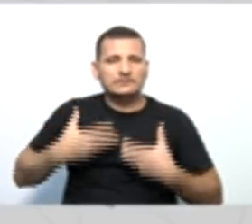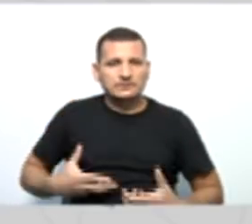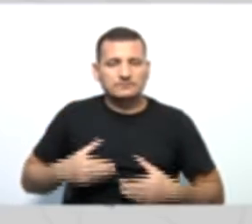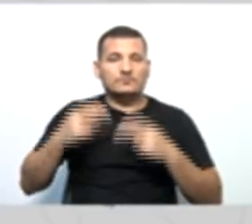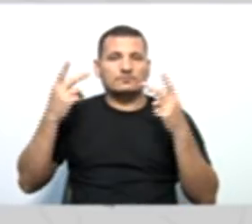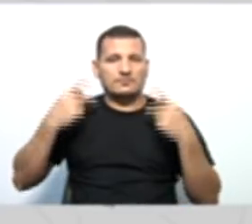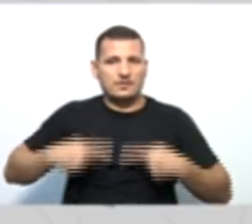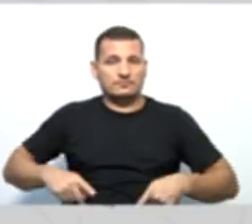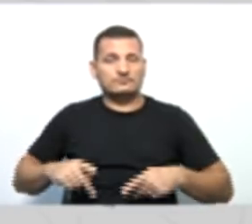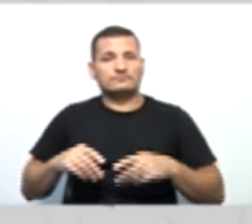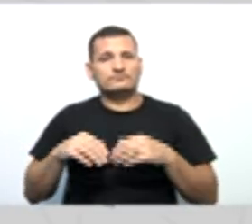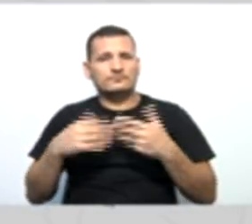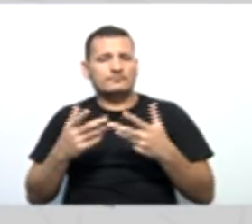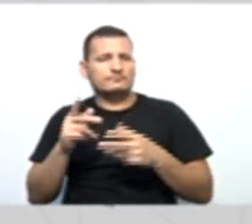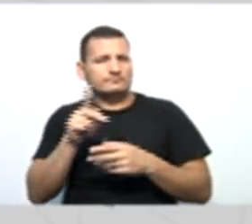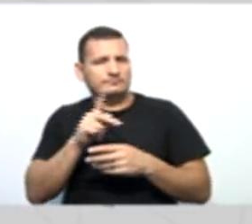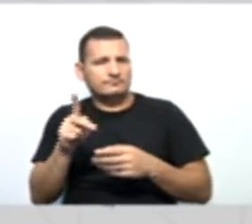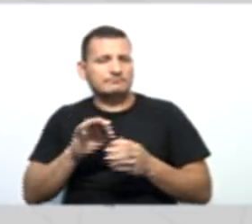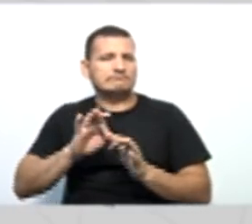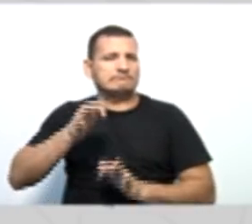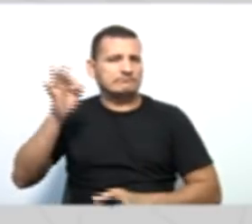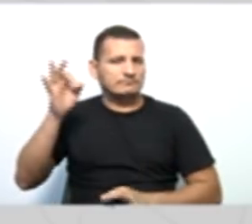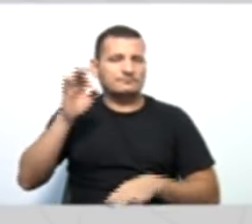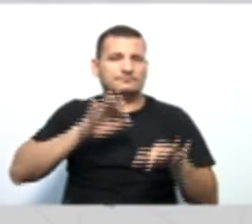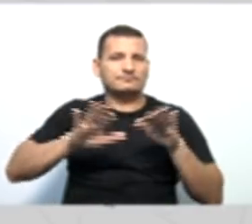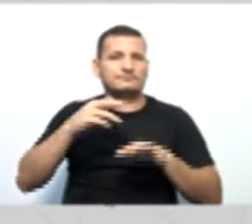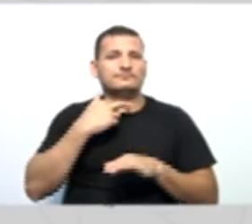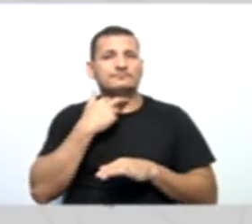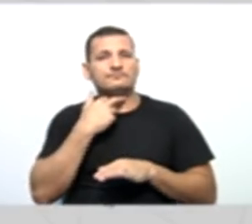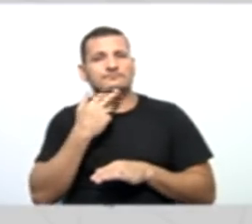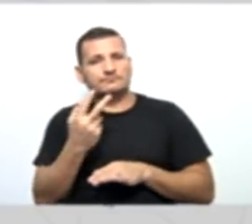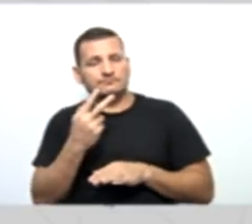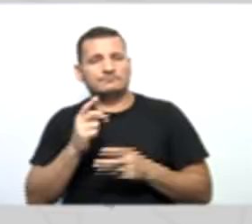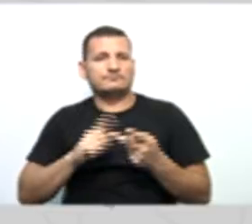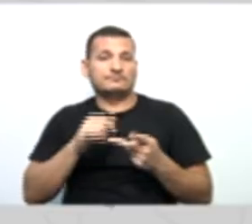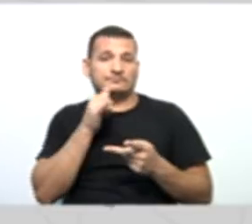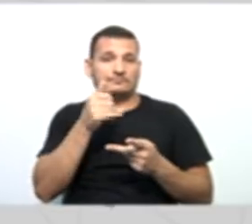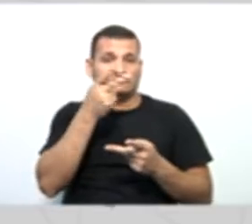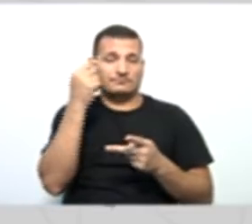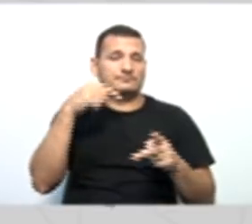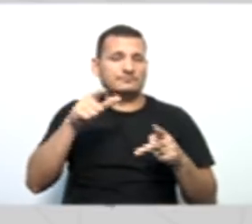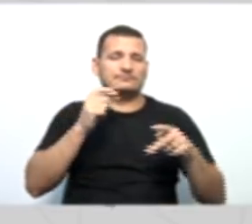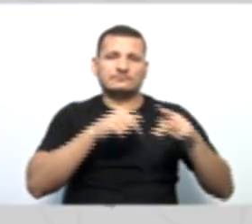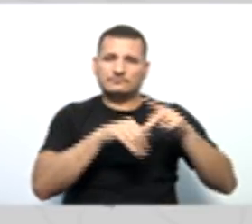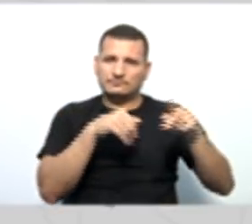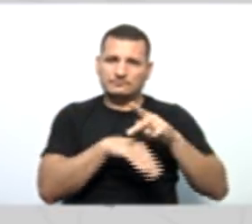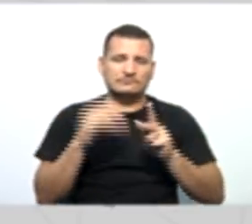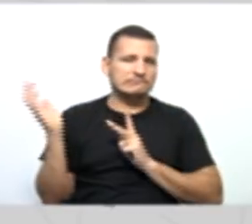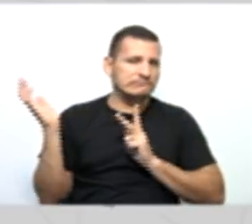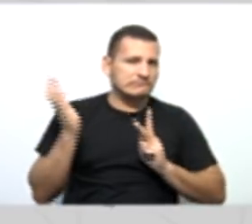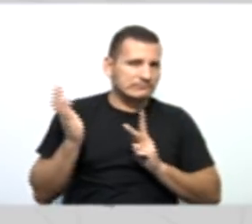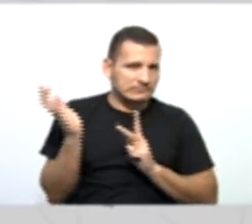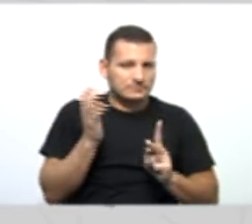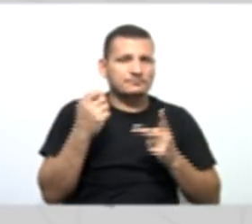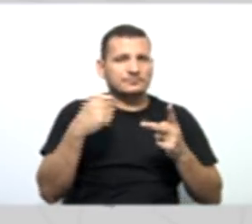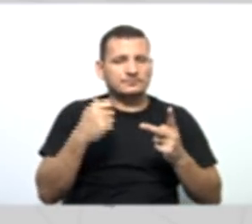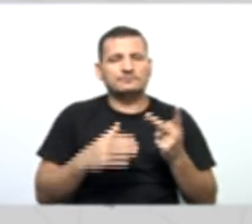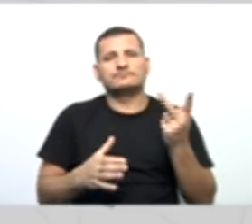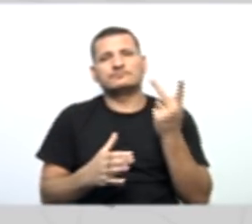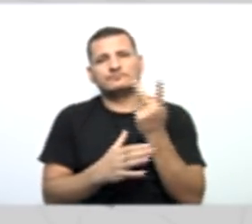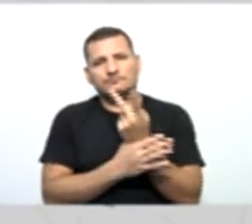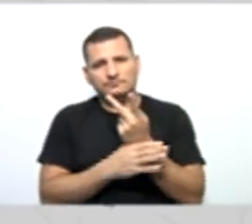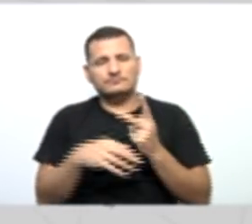é um professor, fala demais, tem que tomar cuidado com a voz. Se é uma pessoa que trabalha no estoque, carrega muito peso, precisa de segurança